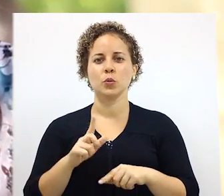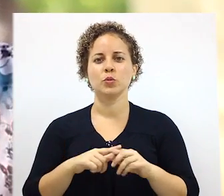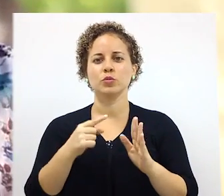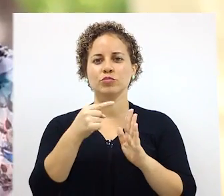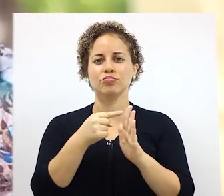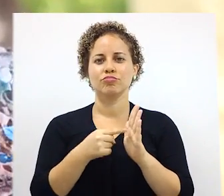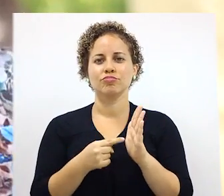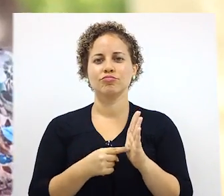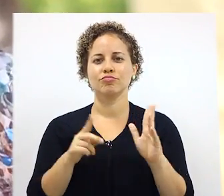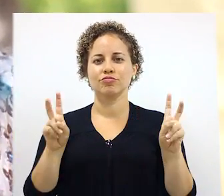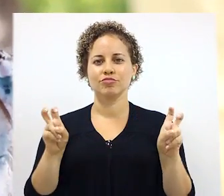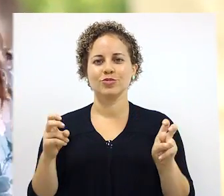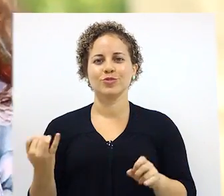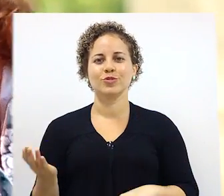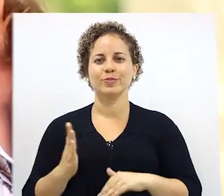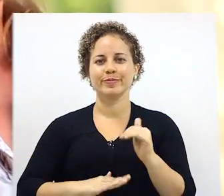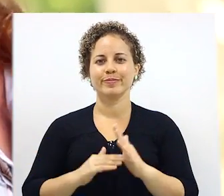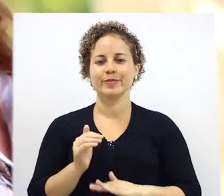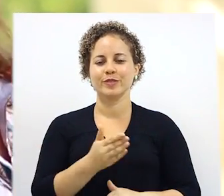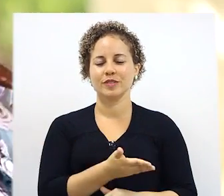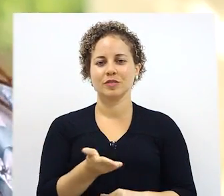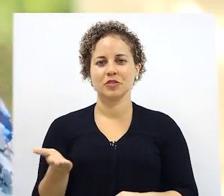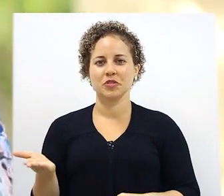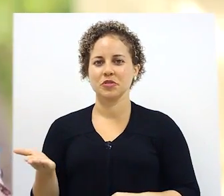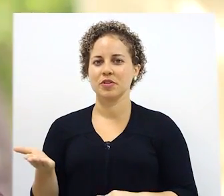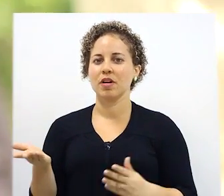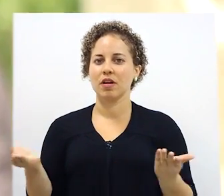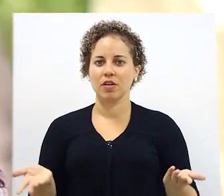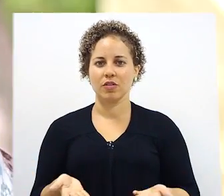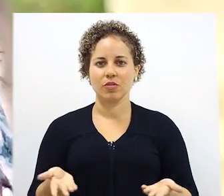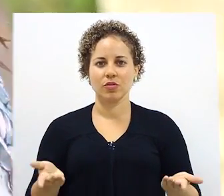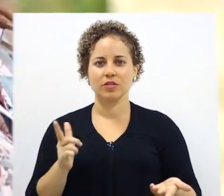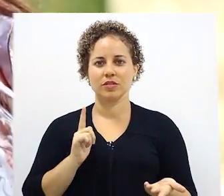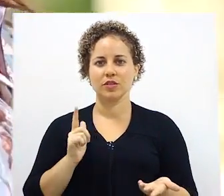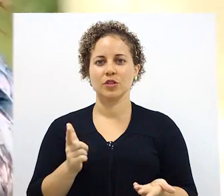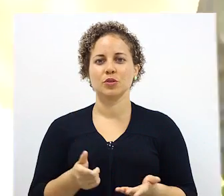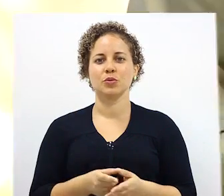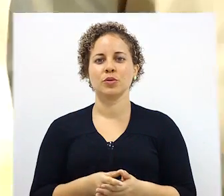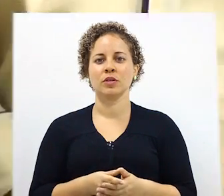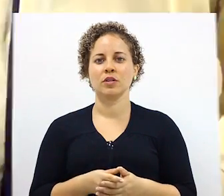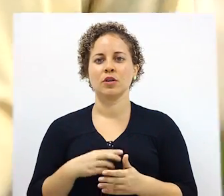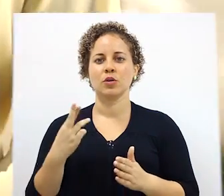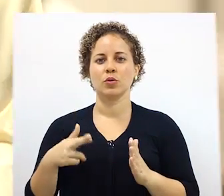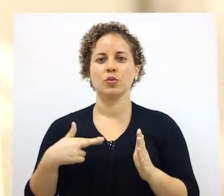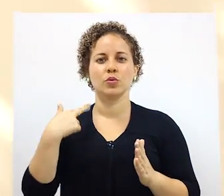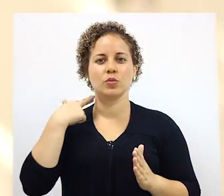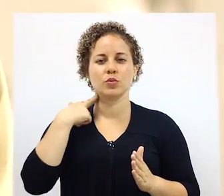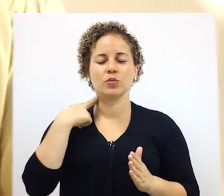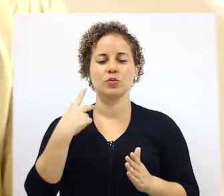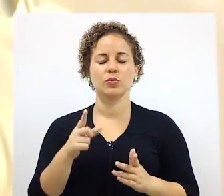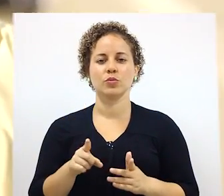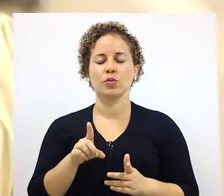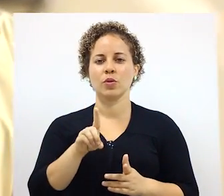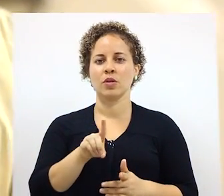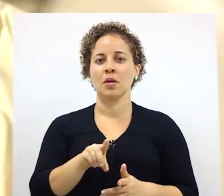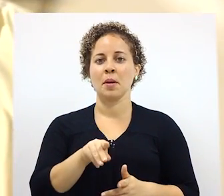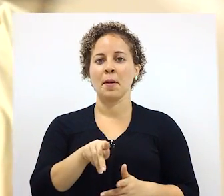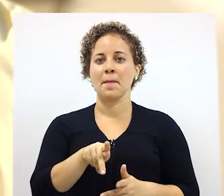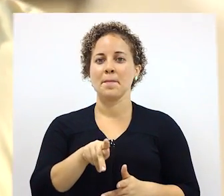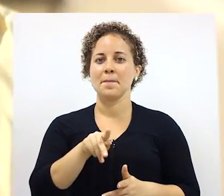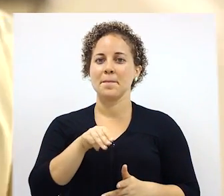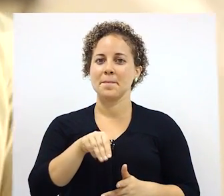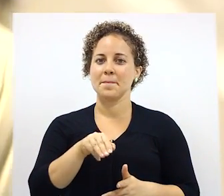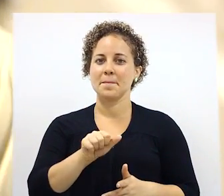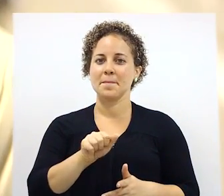para a formação de vocês. Então, estamos aqui com o Dr. Marcos Pedrosa, que vai conversar ainda sobre esses riscos